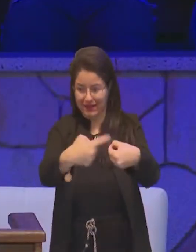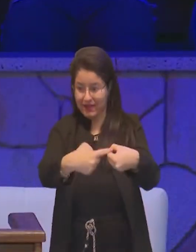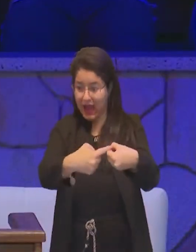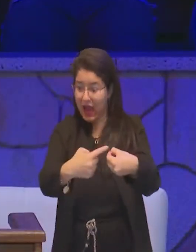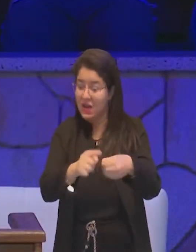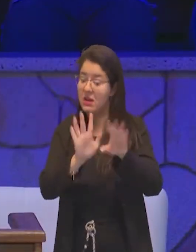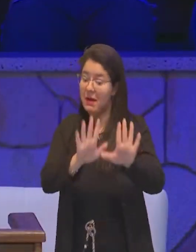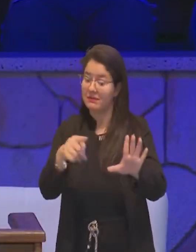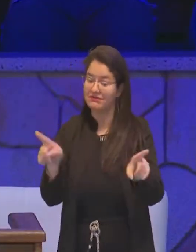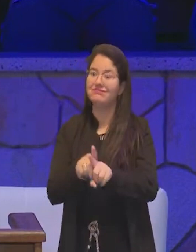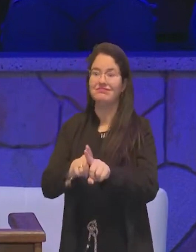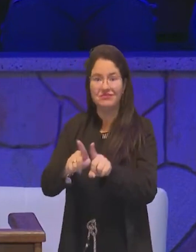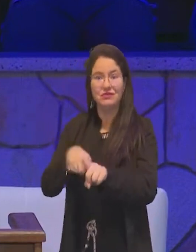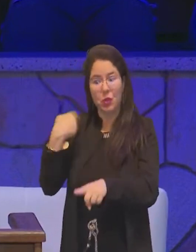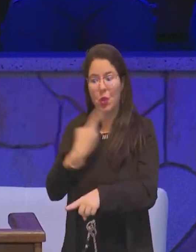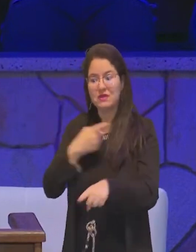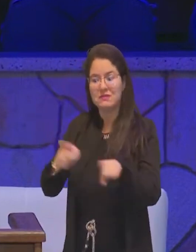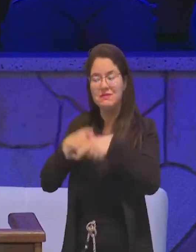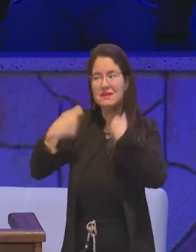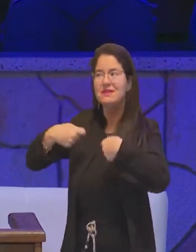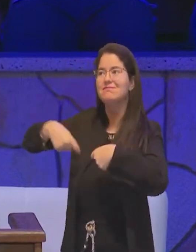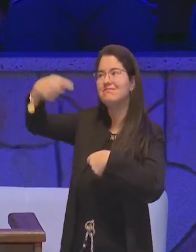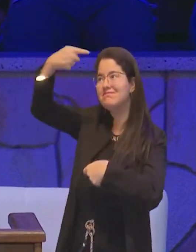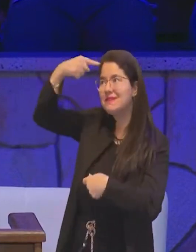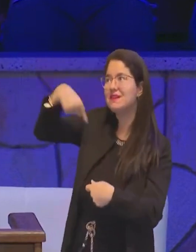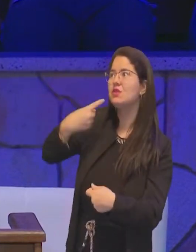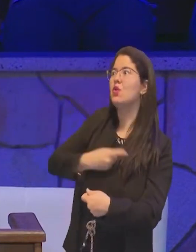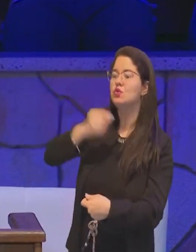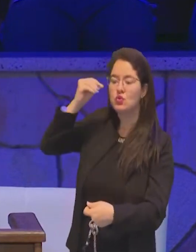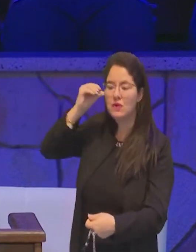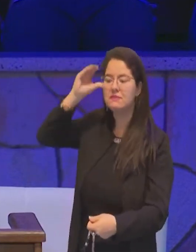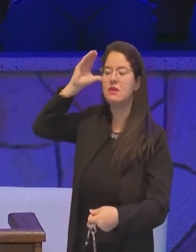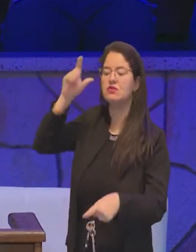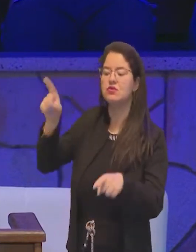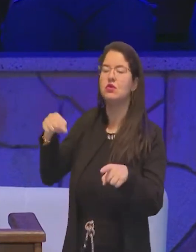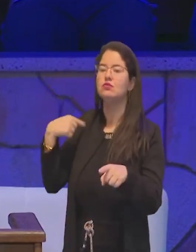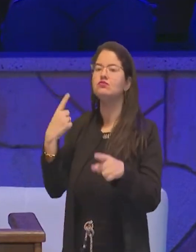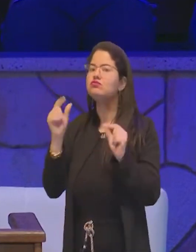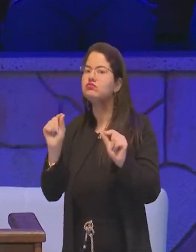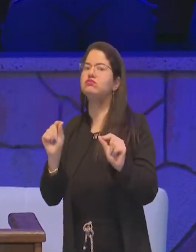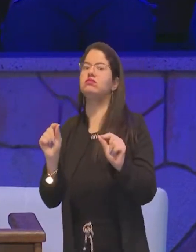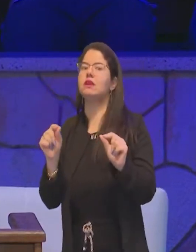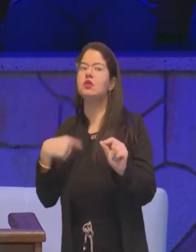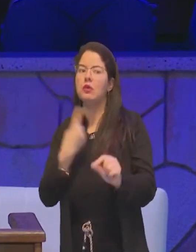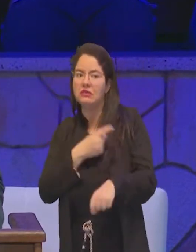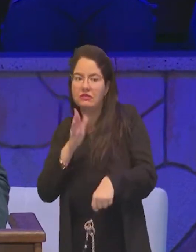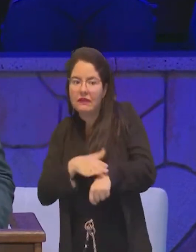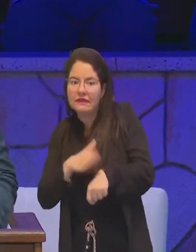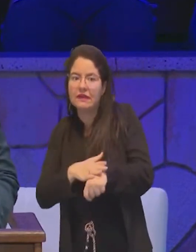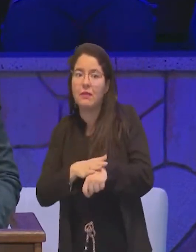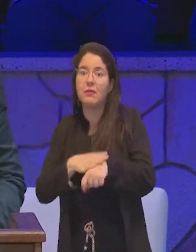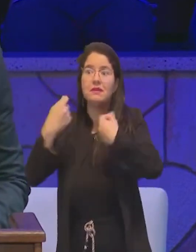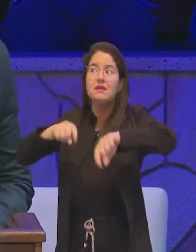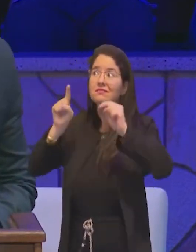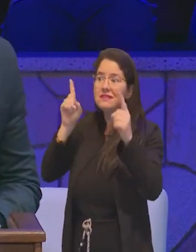repensar a nossa vida, os nossos conceitos, a fim de que vivamos para a glória de